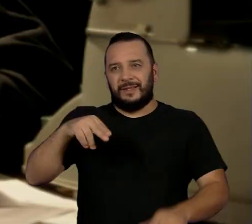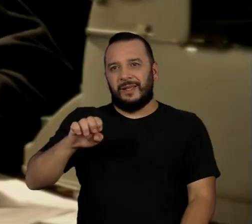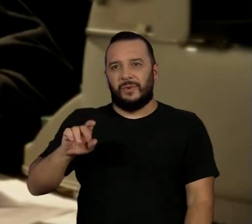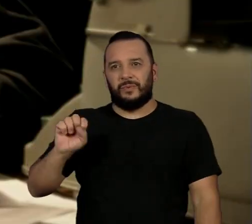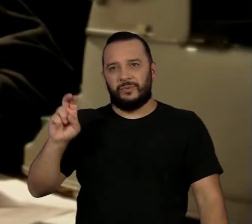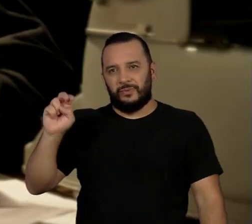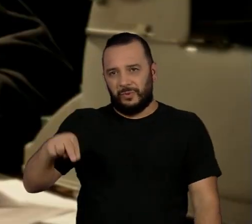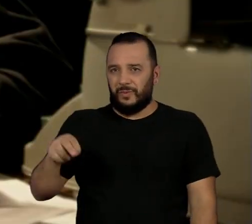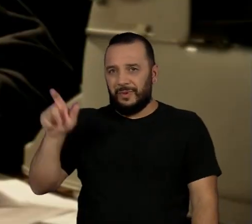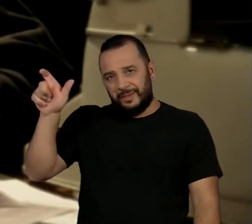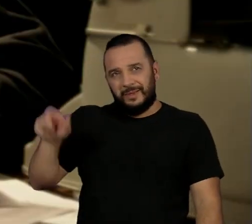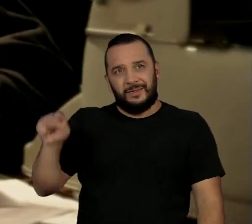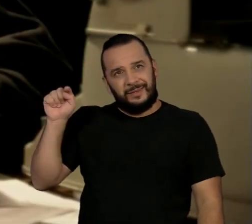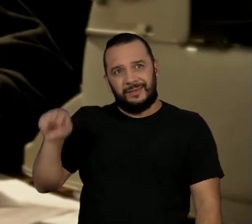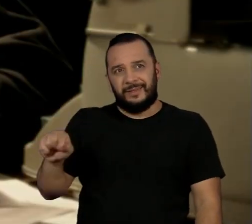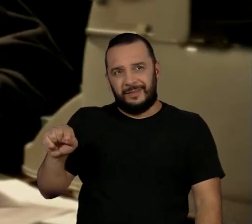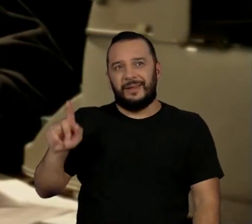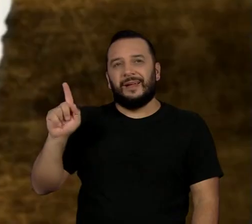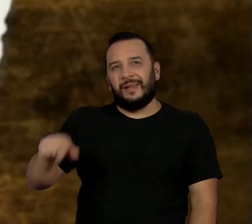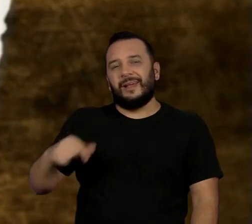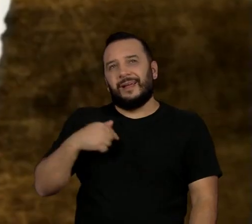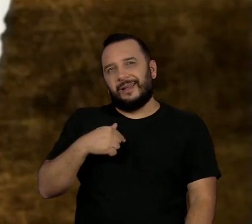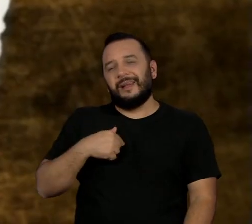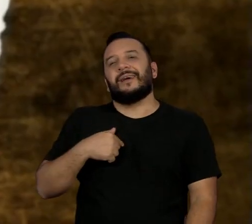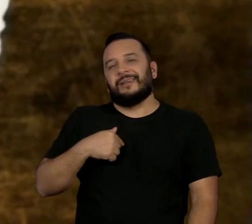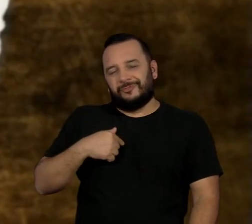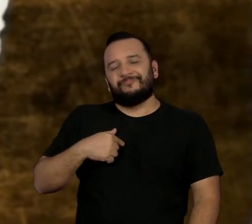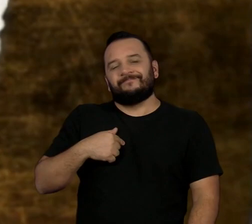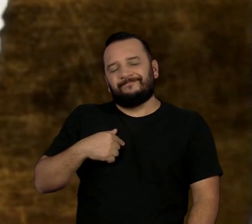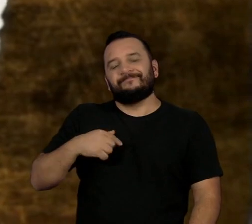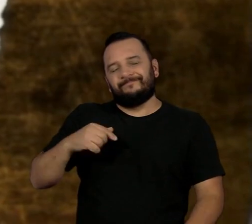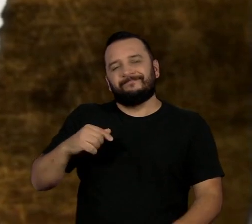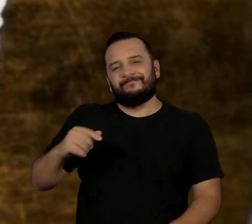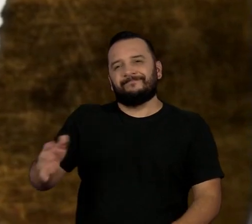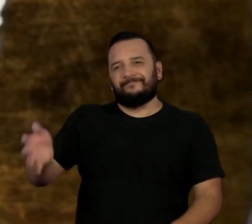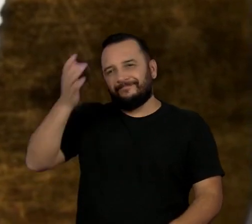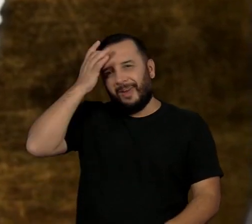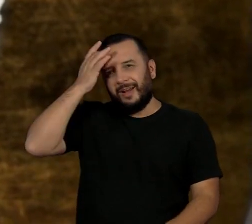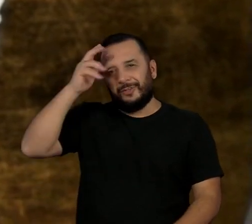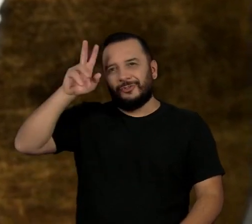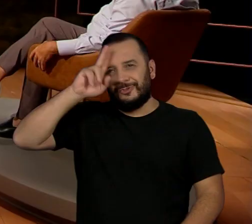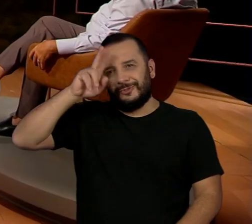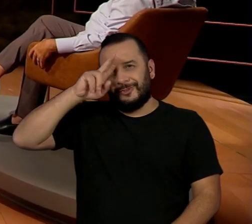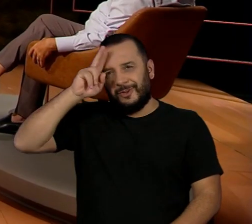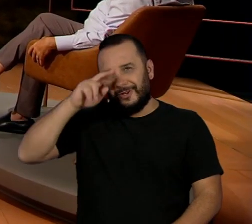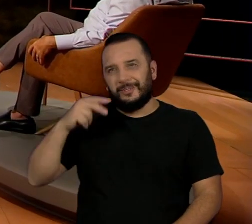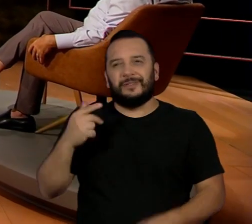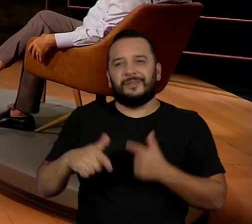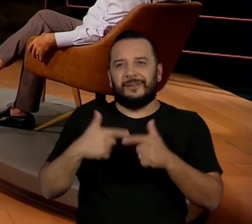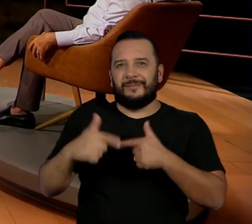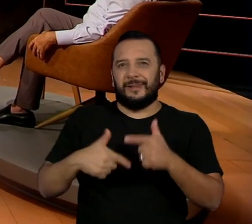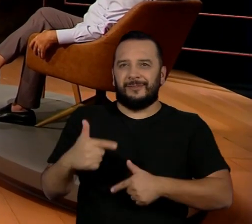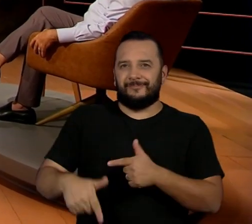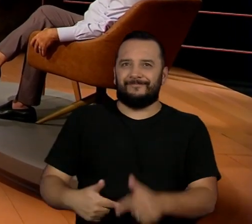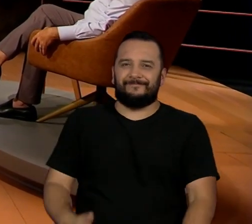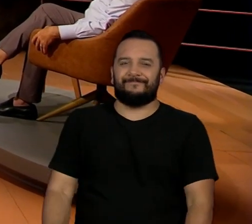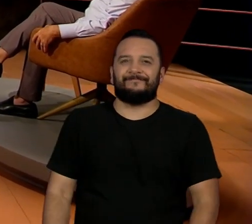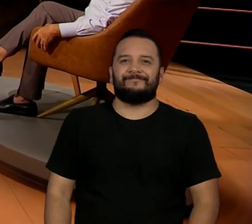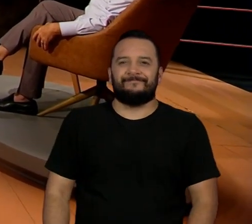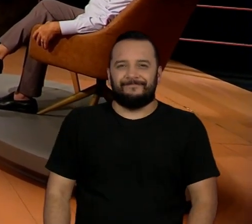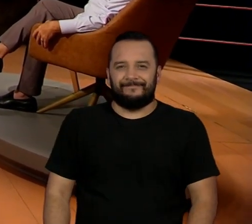Mesmo, papel que certamente foi um importante marco na sua carreira.